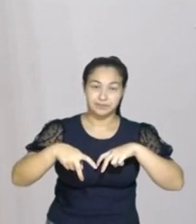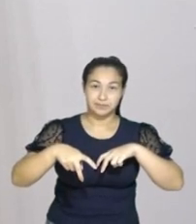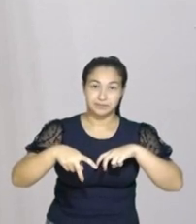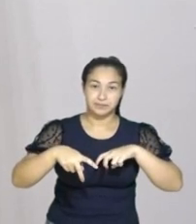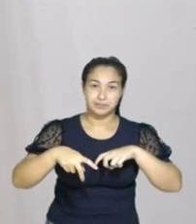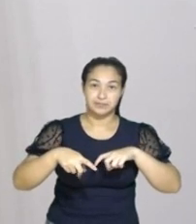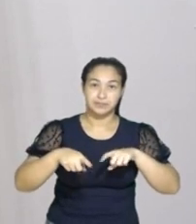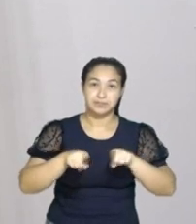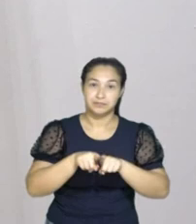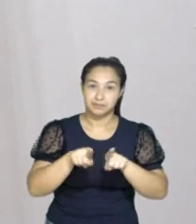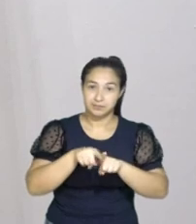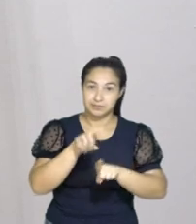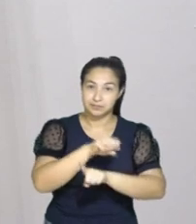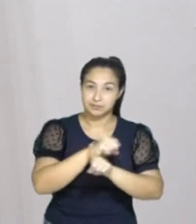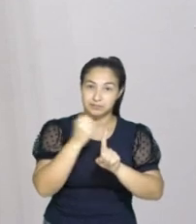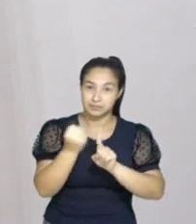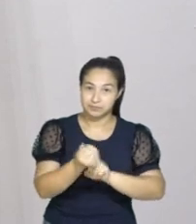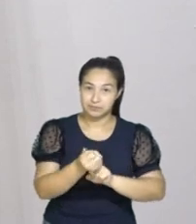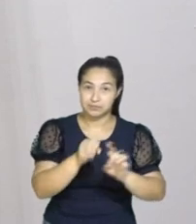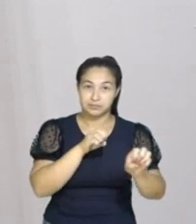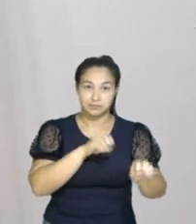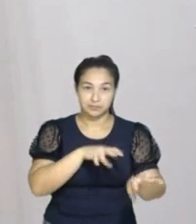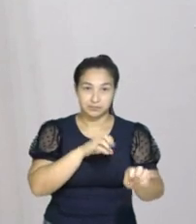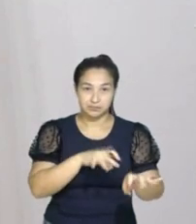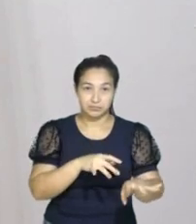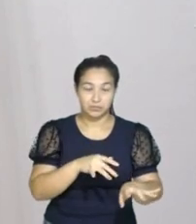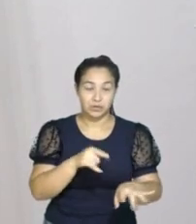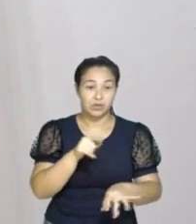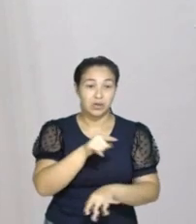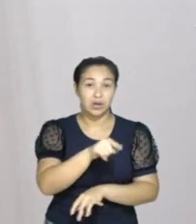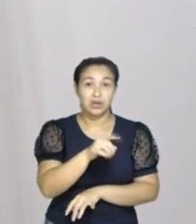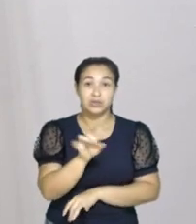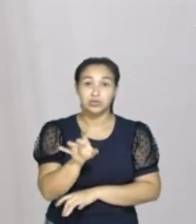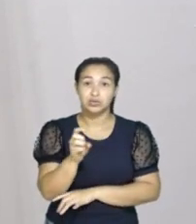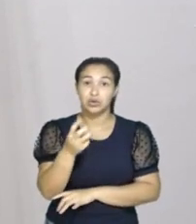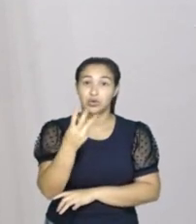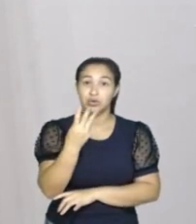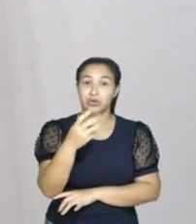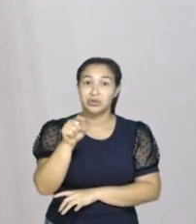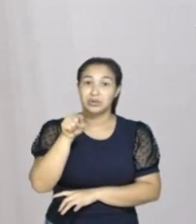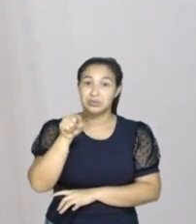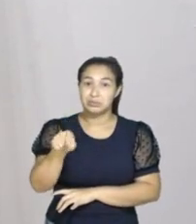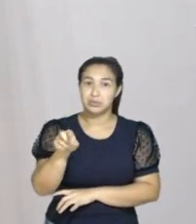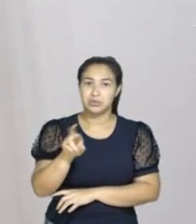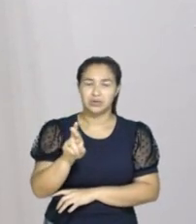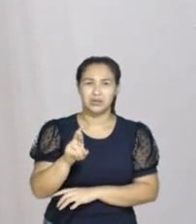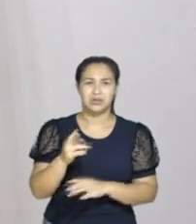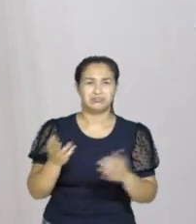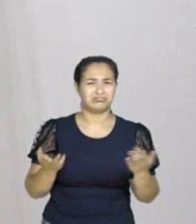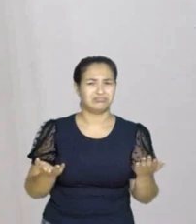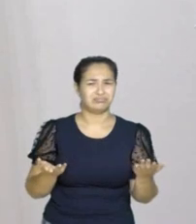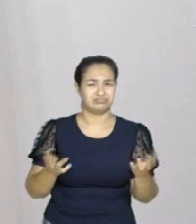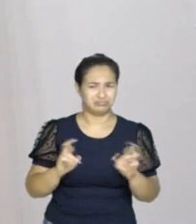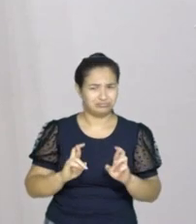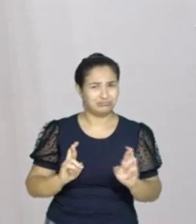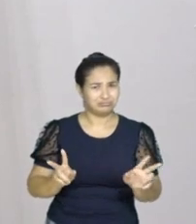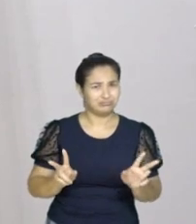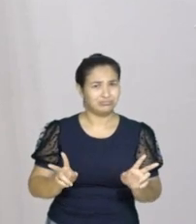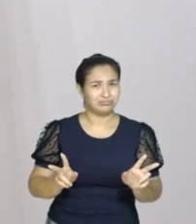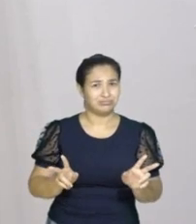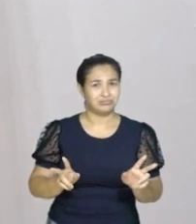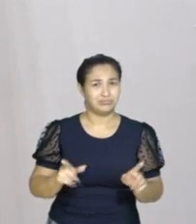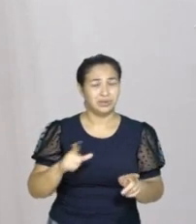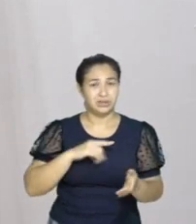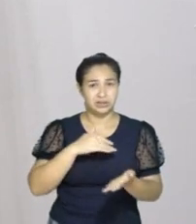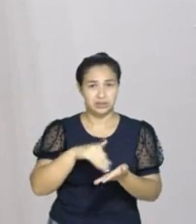social educação não chegam a r$ 3000 então nós temos secretarias com